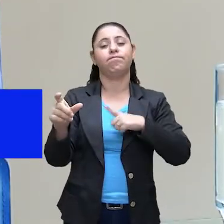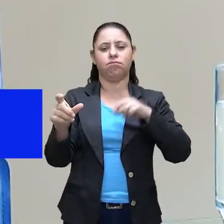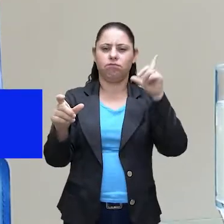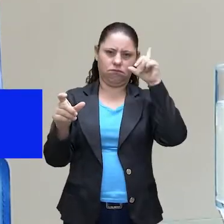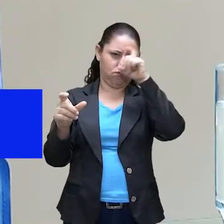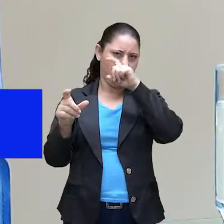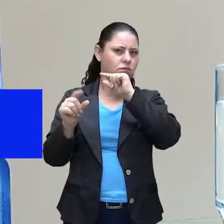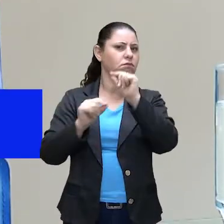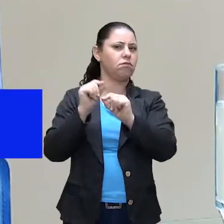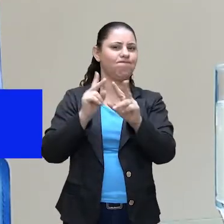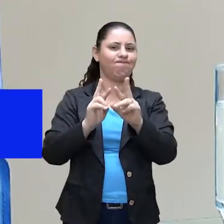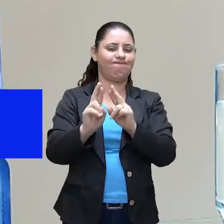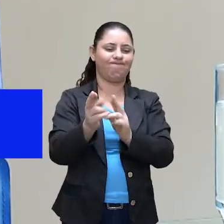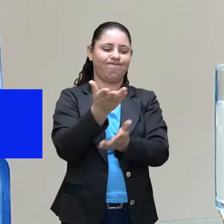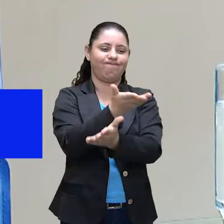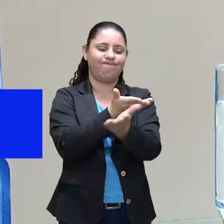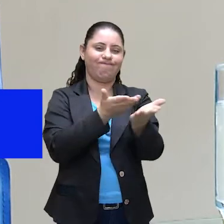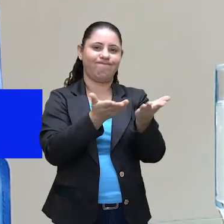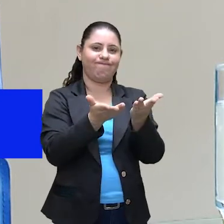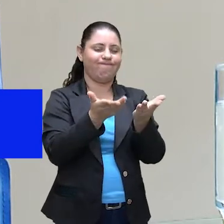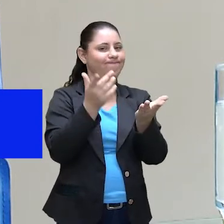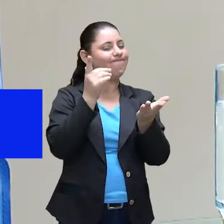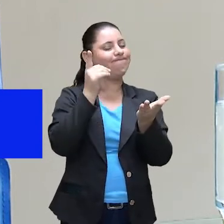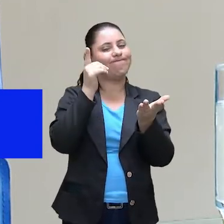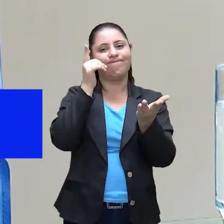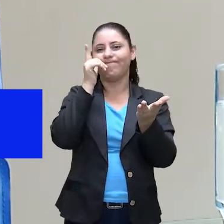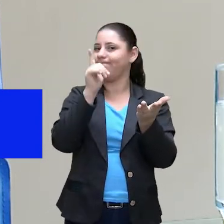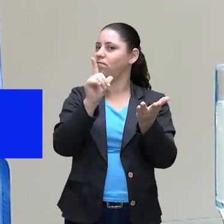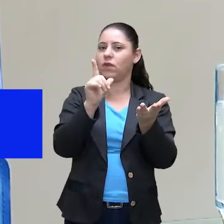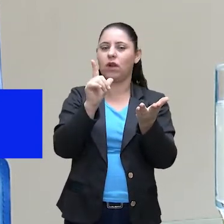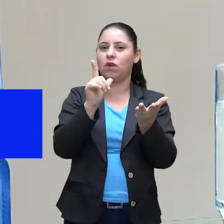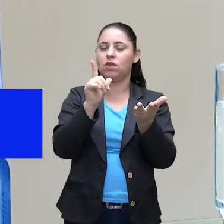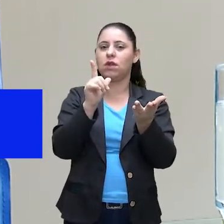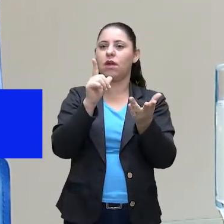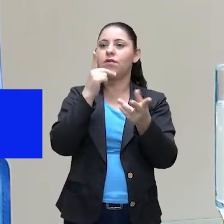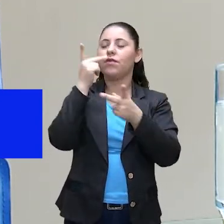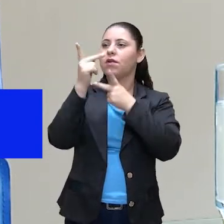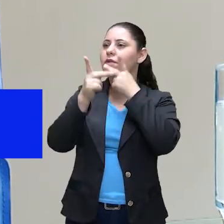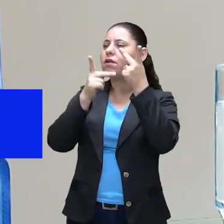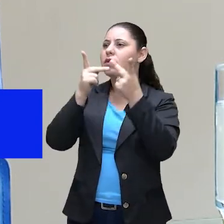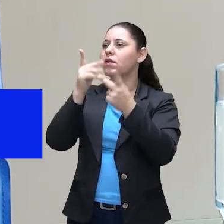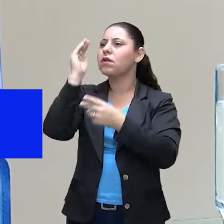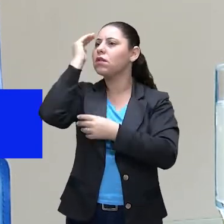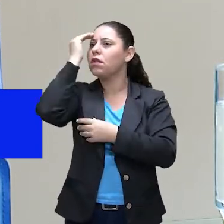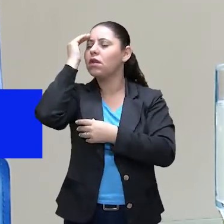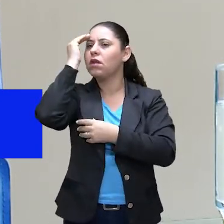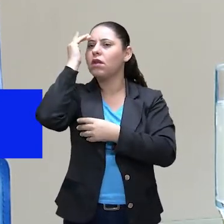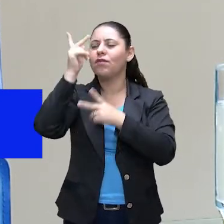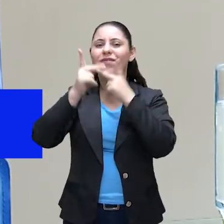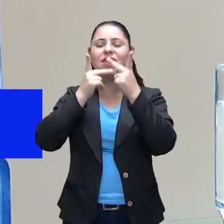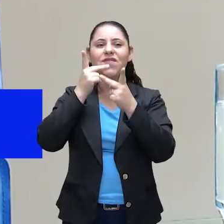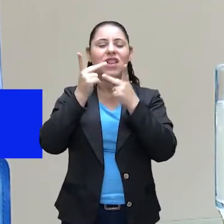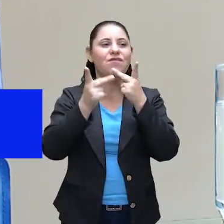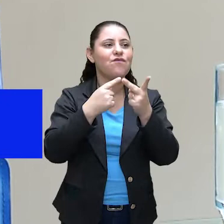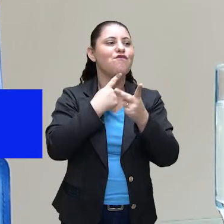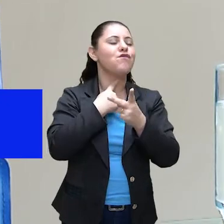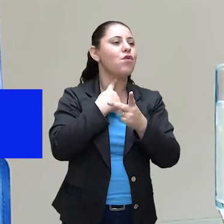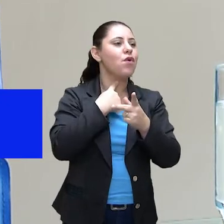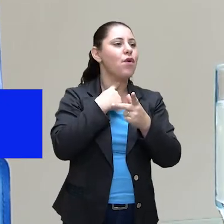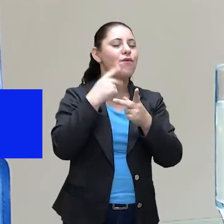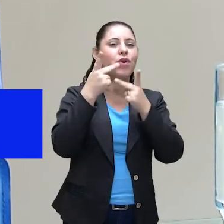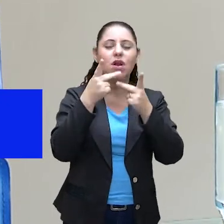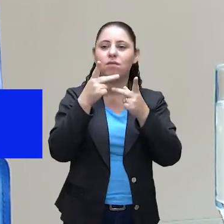vai ter uma dificuldade muito grande de interação social. Ele já não vai conseguir acompanhar diálogos, ele não vai conseguir expressar suas